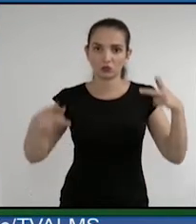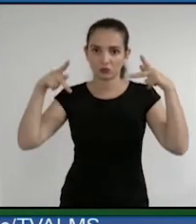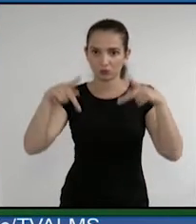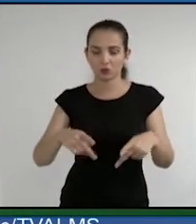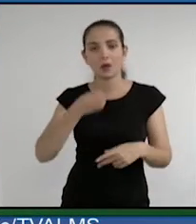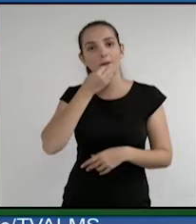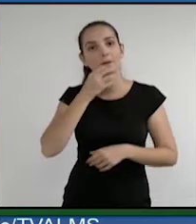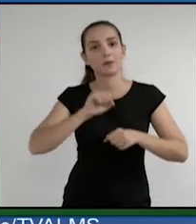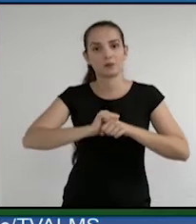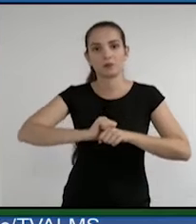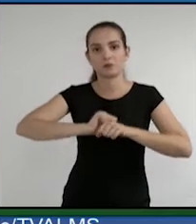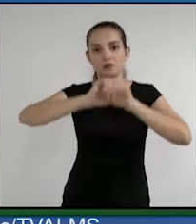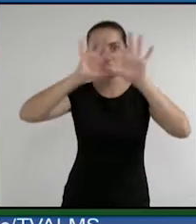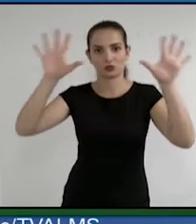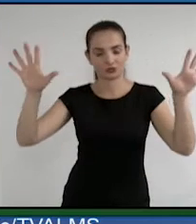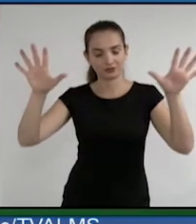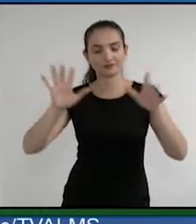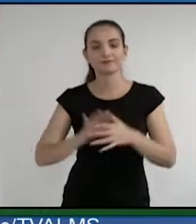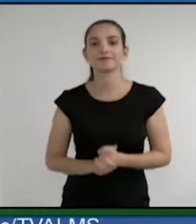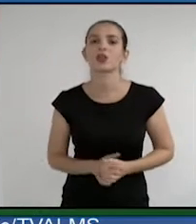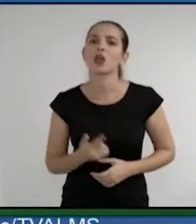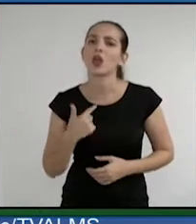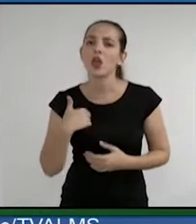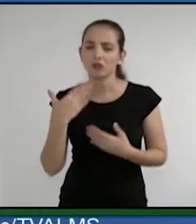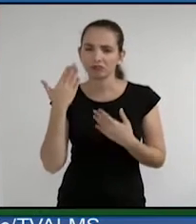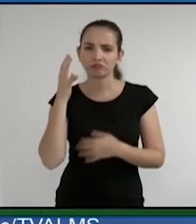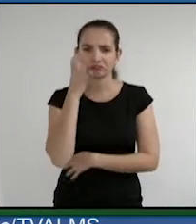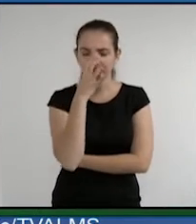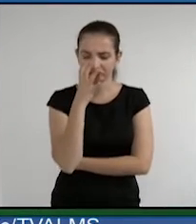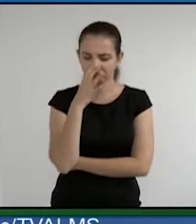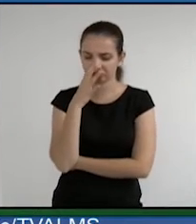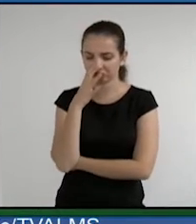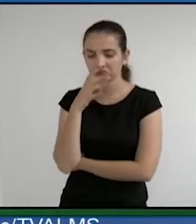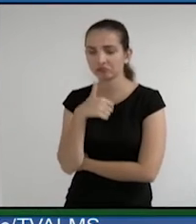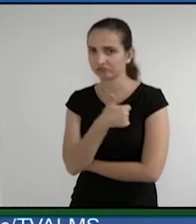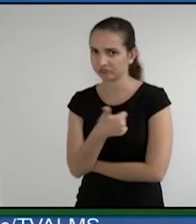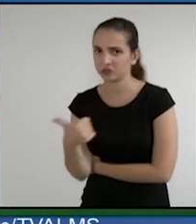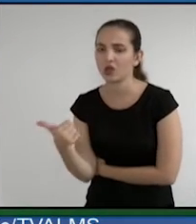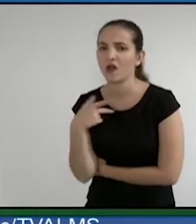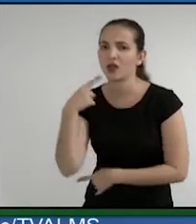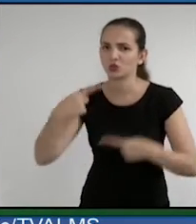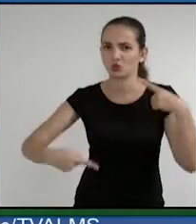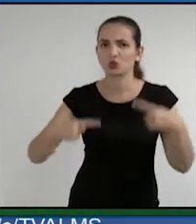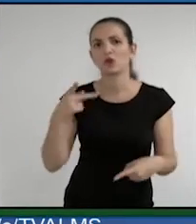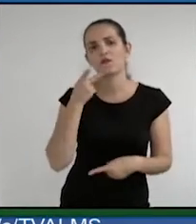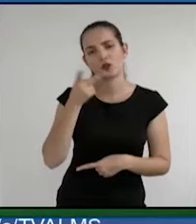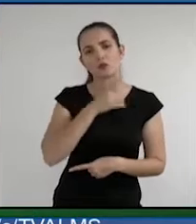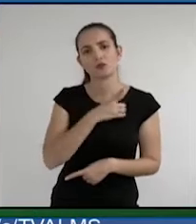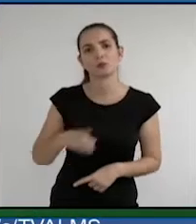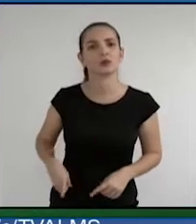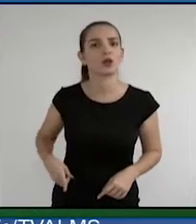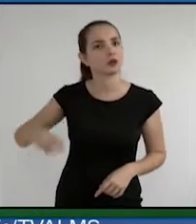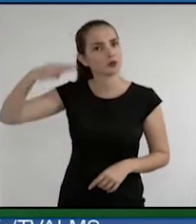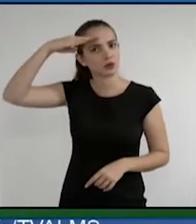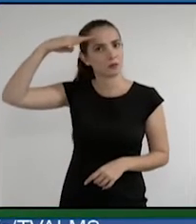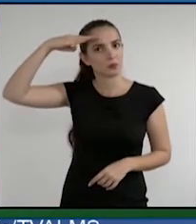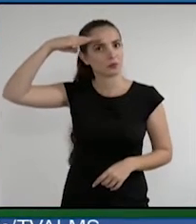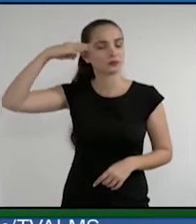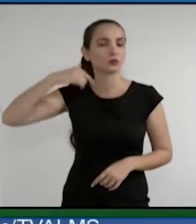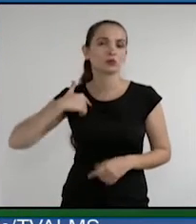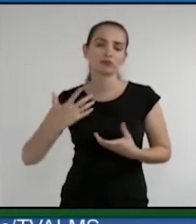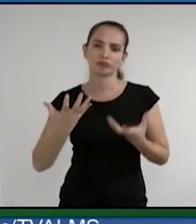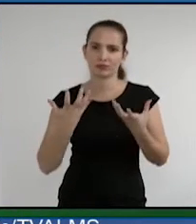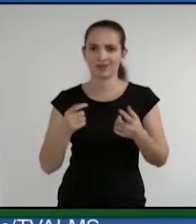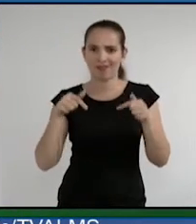nosso bom dia. Eu ouvi atentamente a discussão, a fala do deputado Cabo Almir, e queria fazer